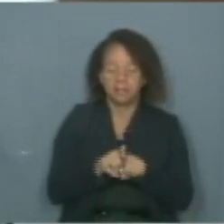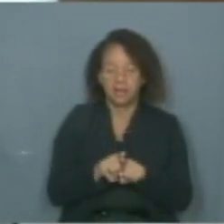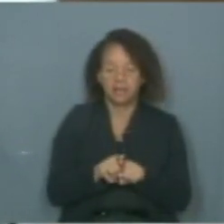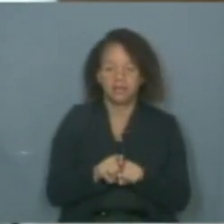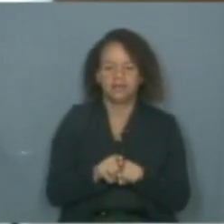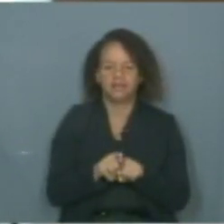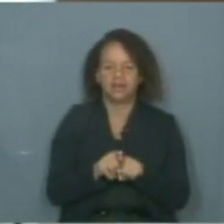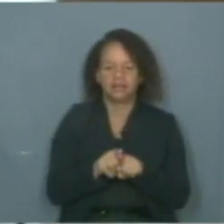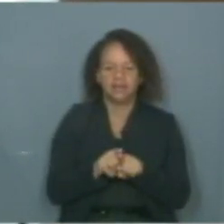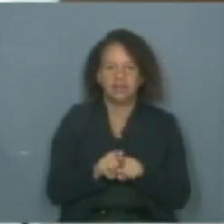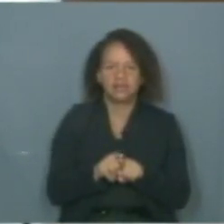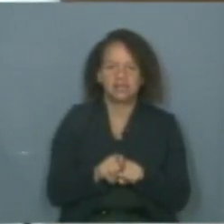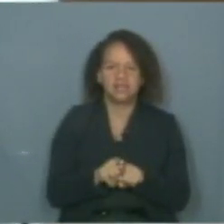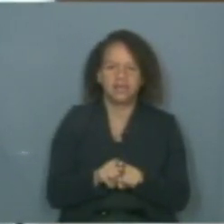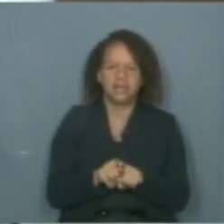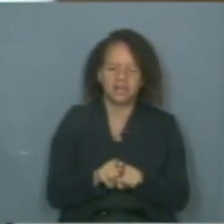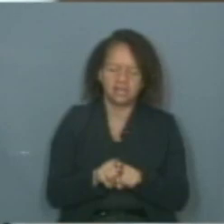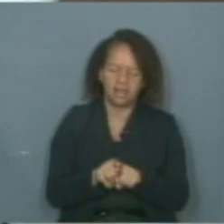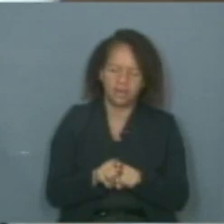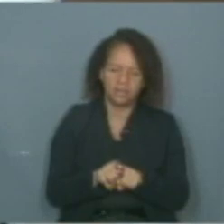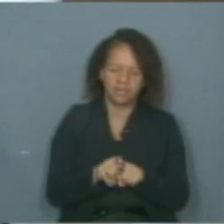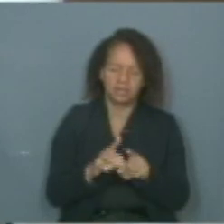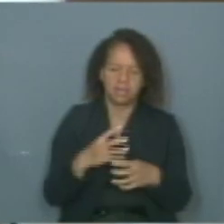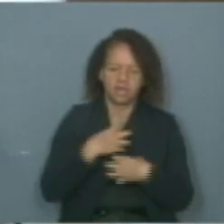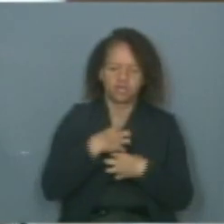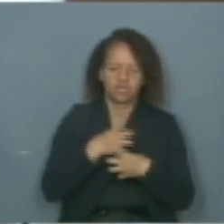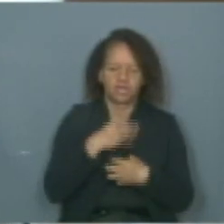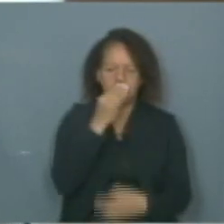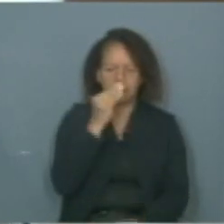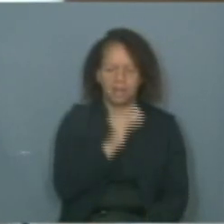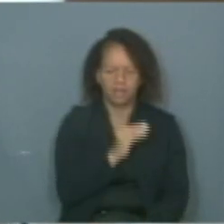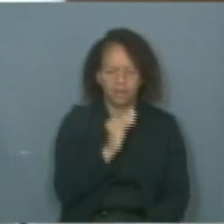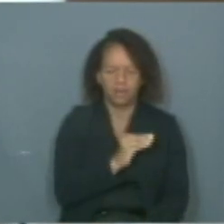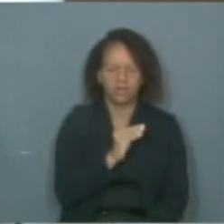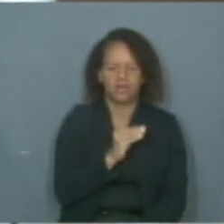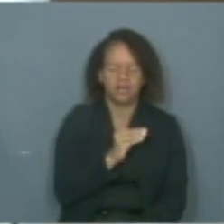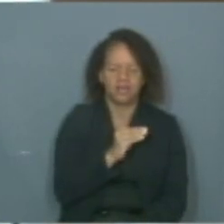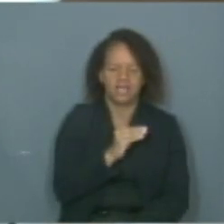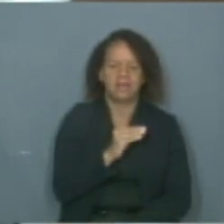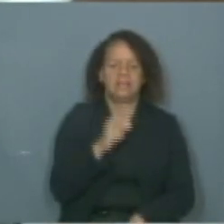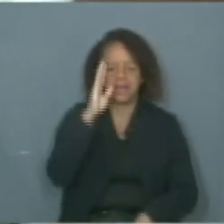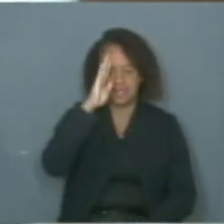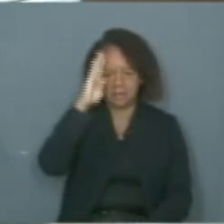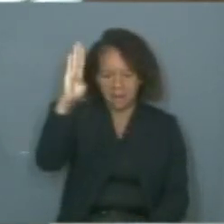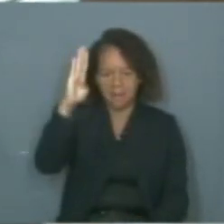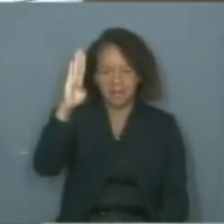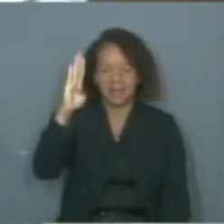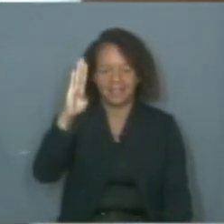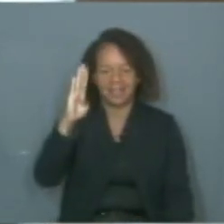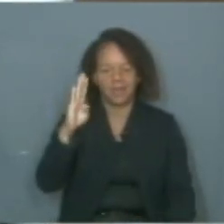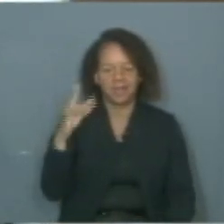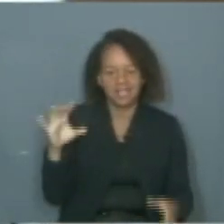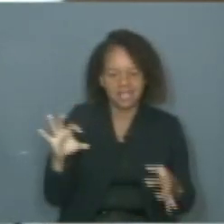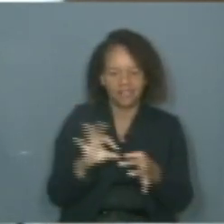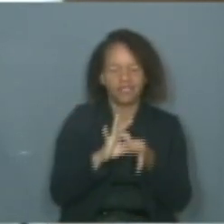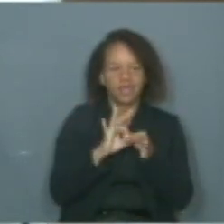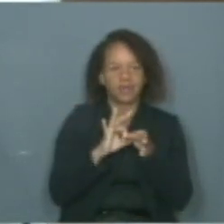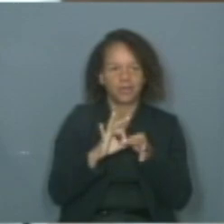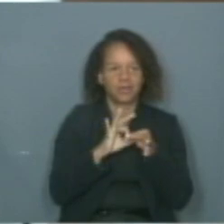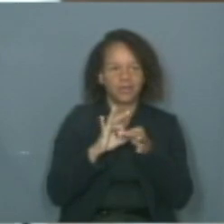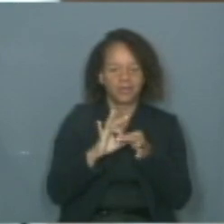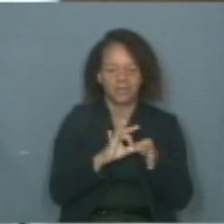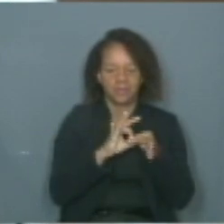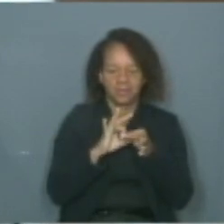inclusive, o quanto dói, o quanto machuca, não é, esse abandono afetivo, principalmente quando se tem vínculos